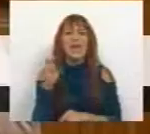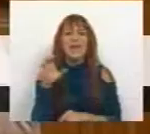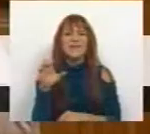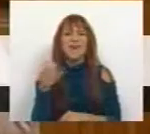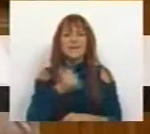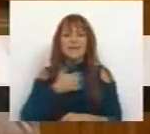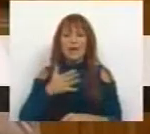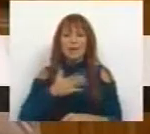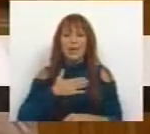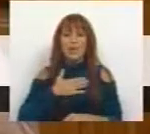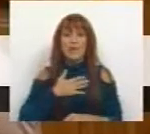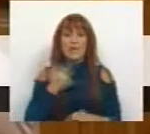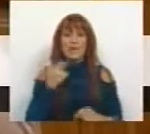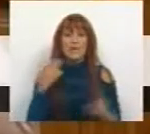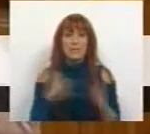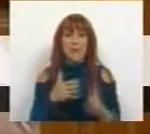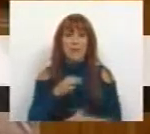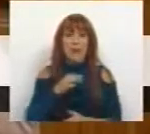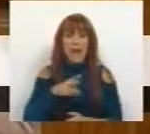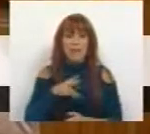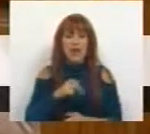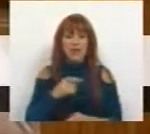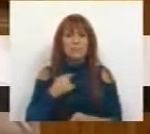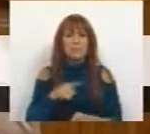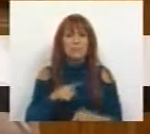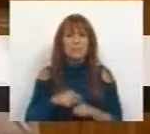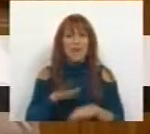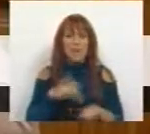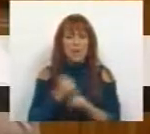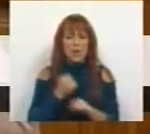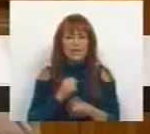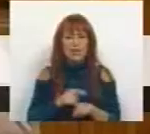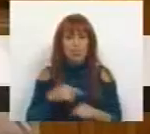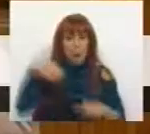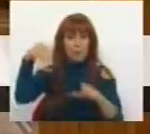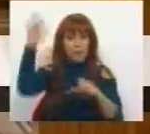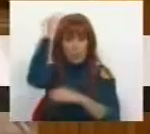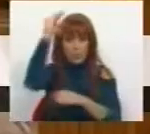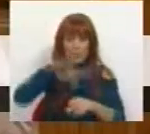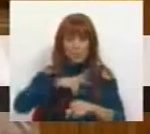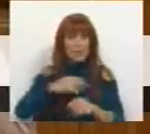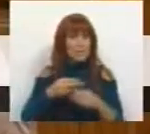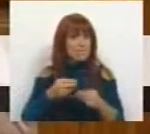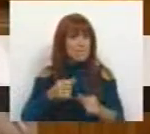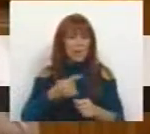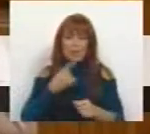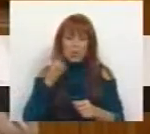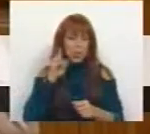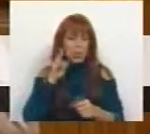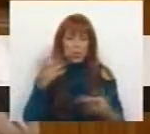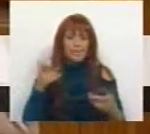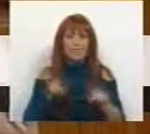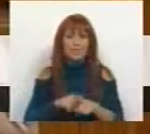IRC para as empresas, micro, pequenas e médias empresas que exerçam a sua atividade no interior do país, que é uma matéria